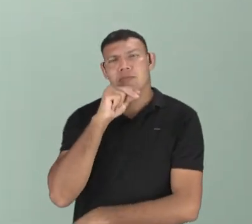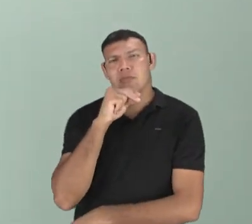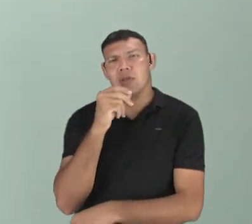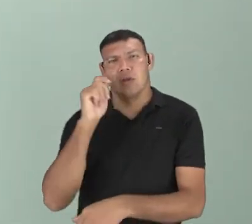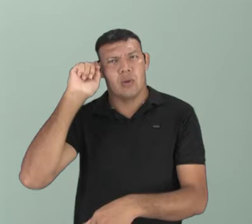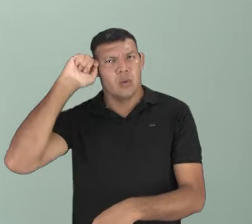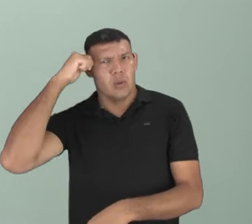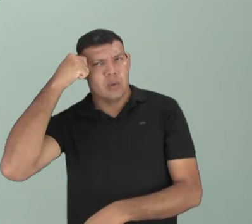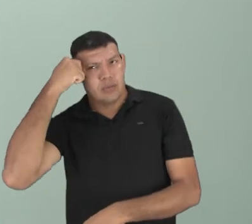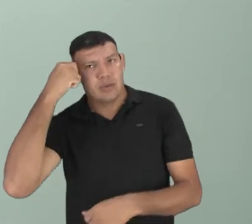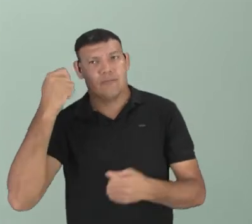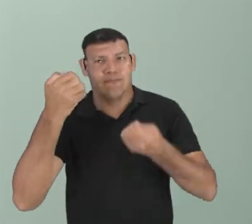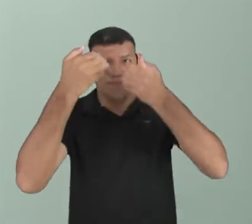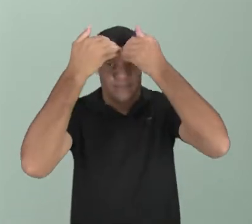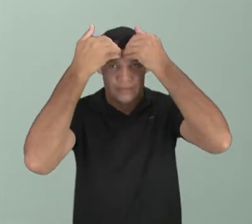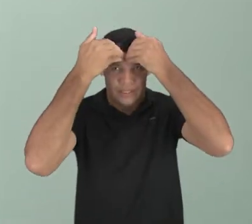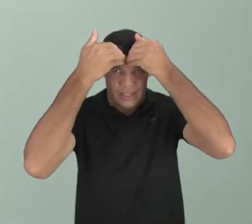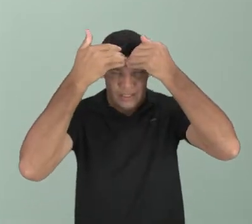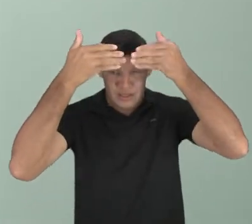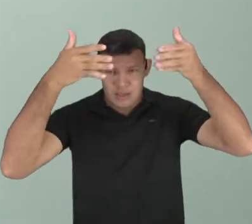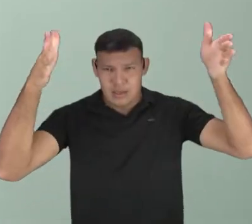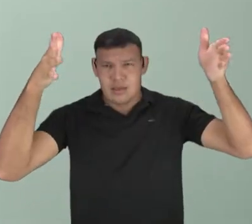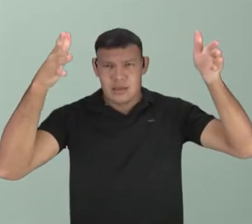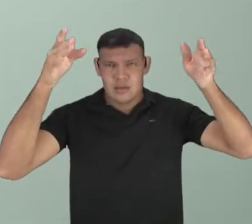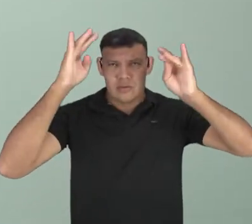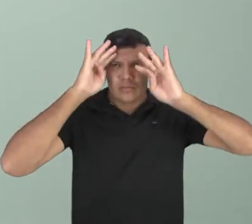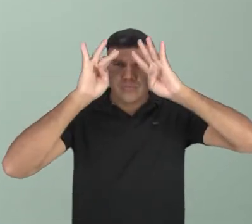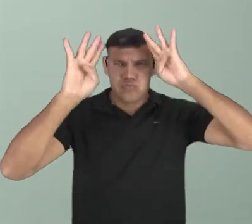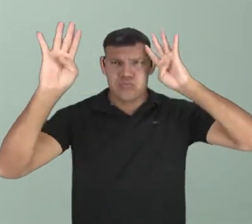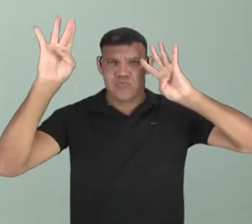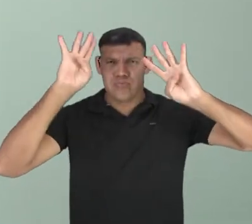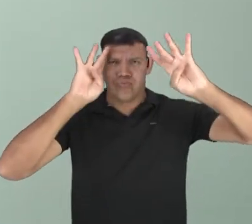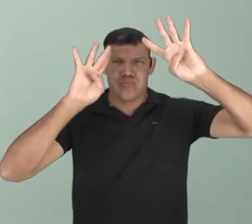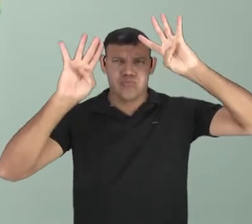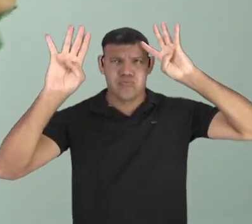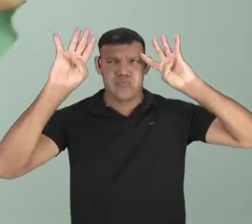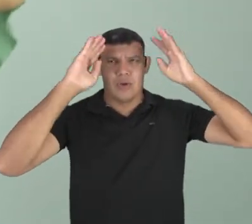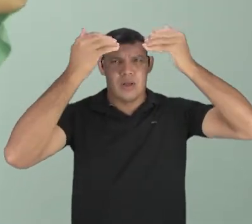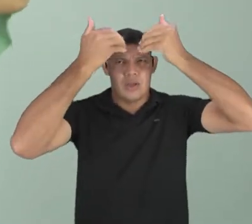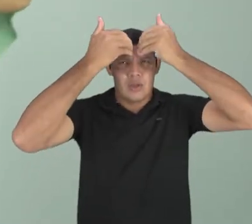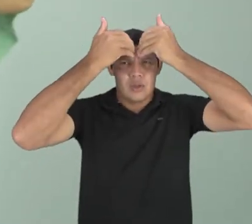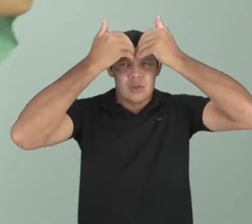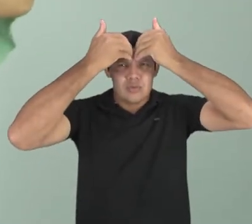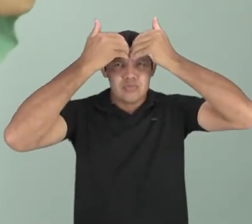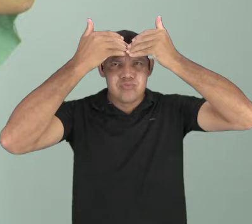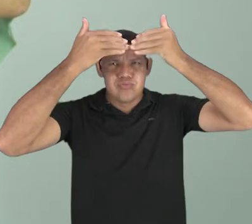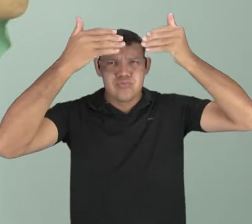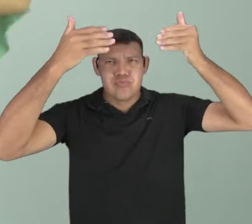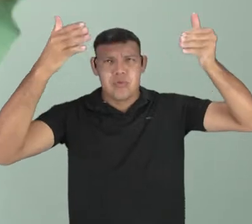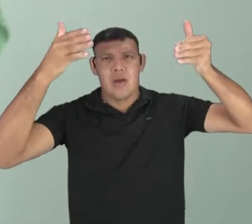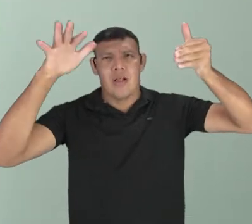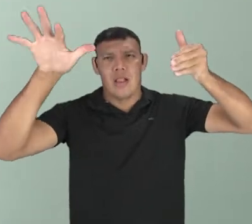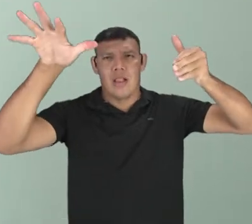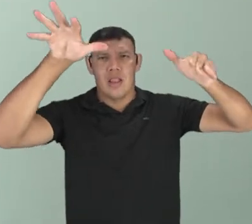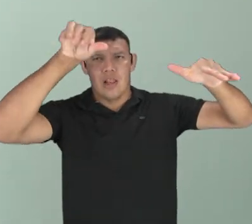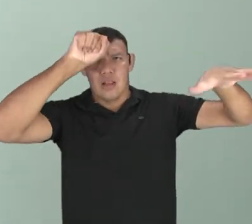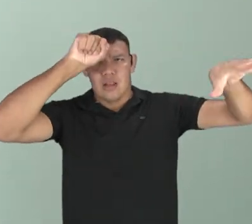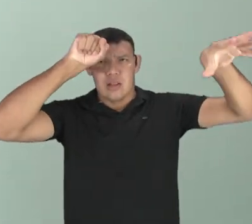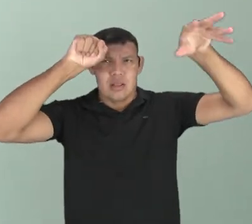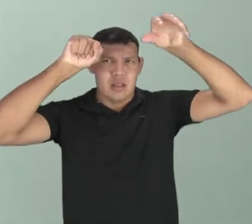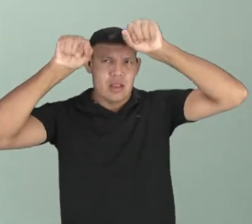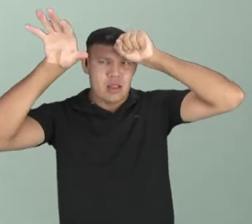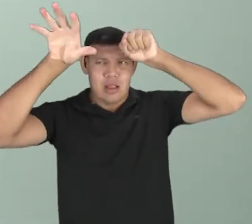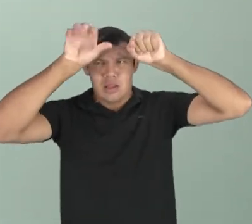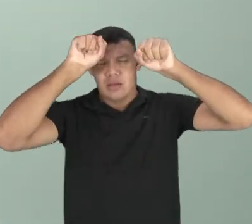abre, a essência do pensamento de Popper é como se ele abrisse caminho para algo que a ciência ainda não pode